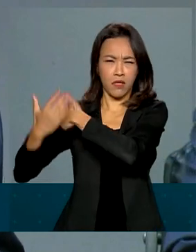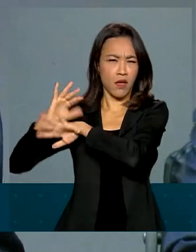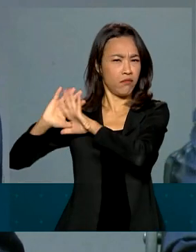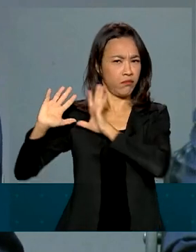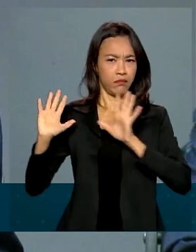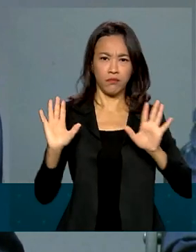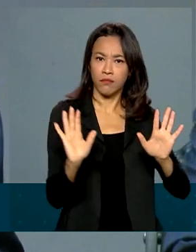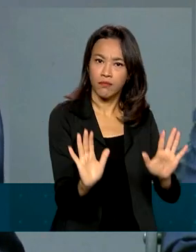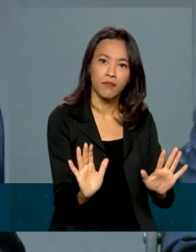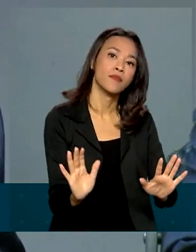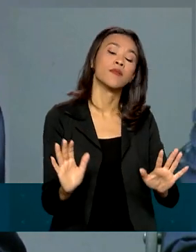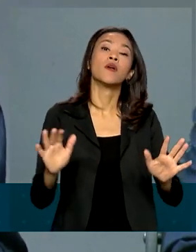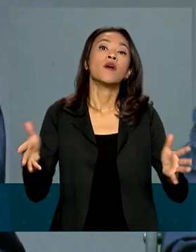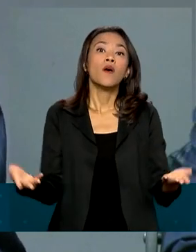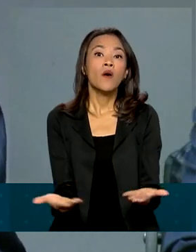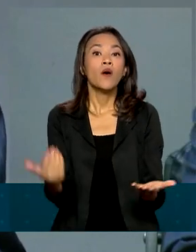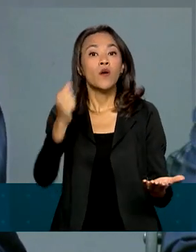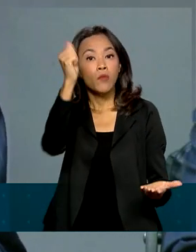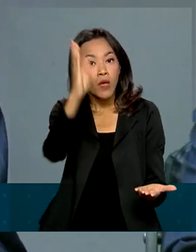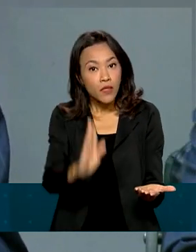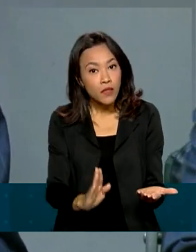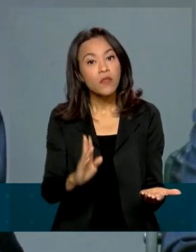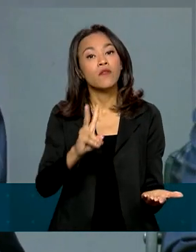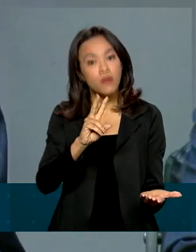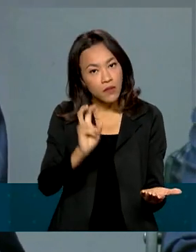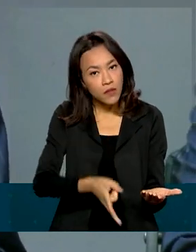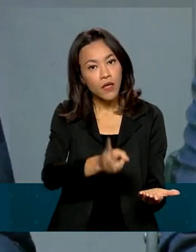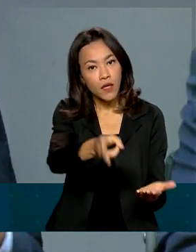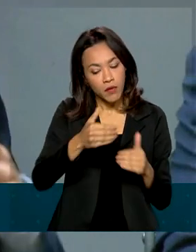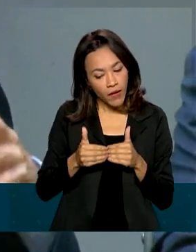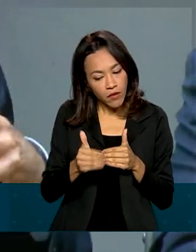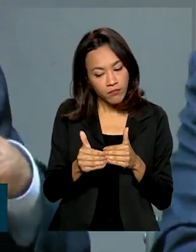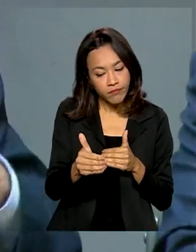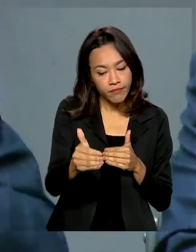dizendo, o Brasil vai trabalhar sempre no